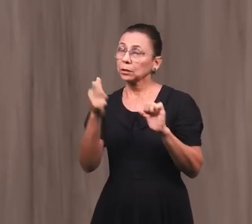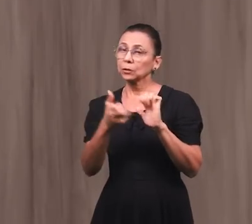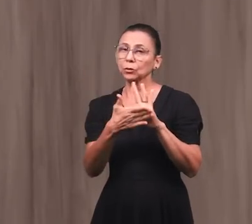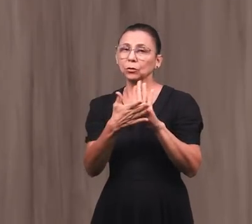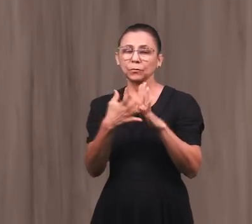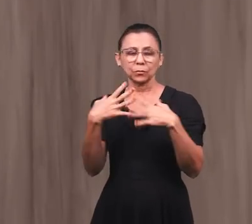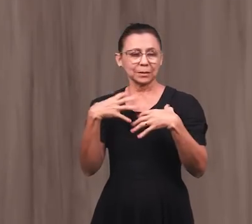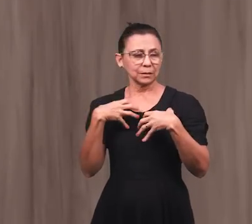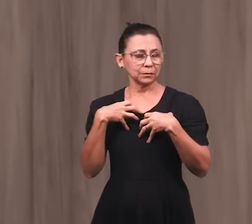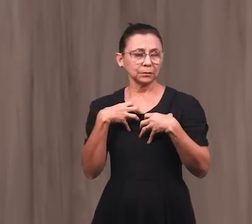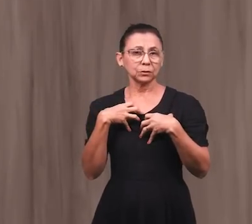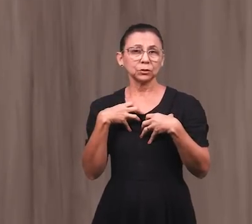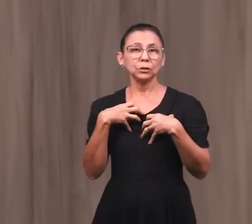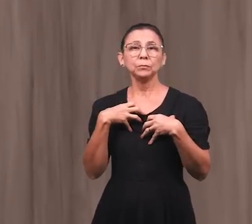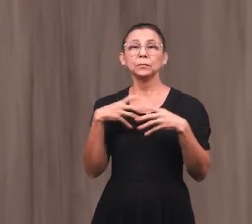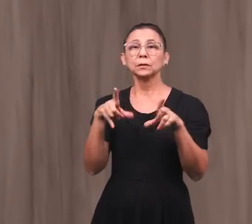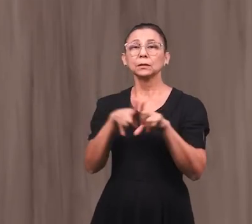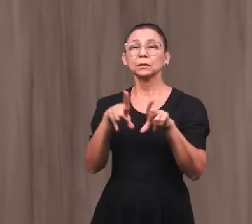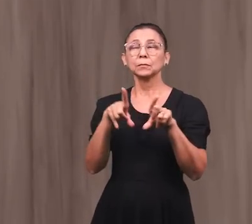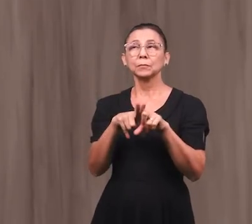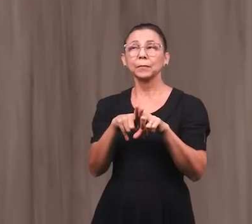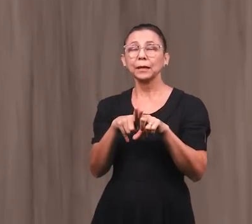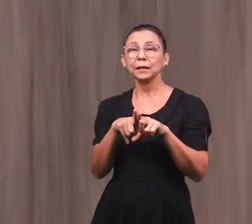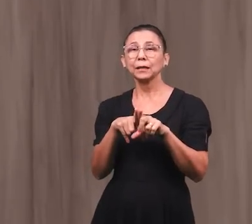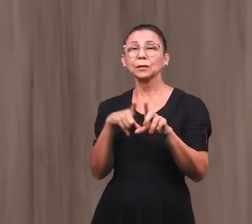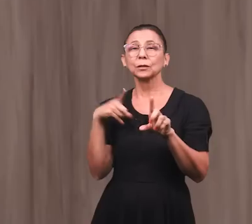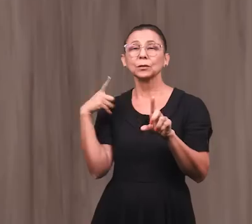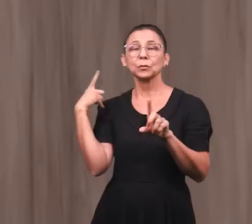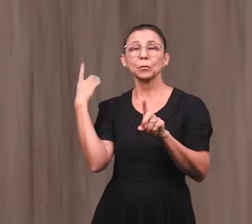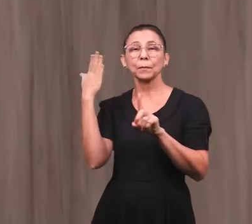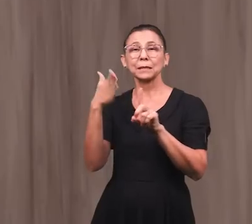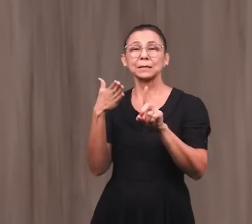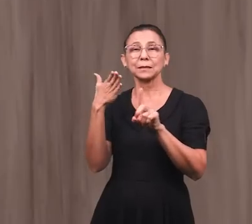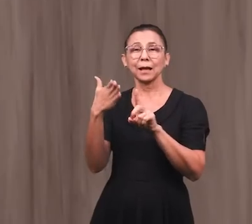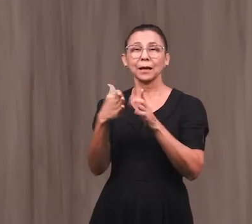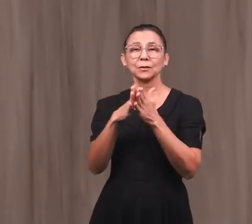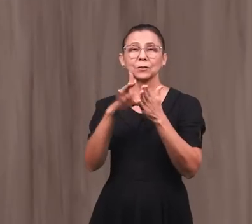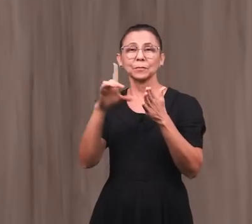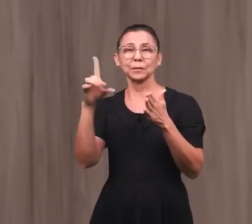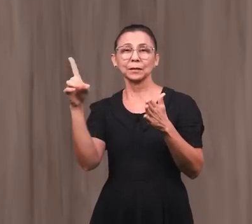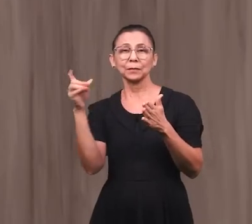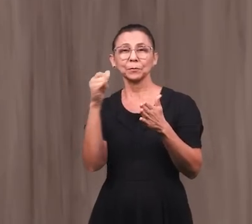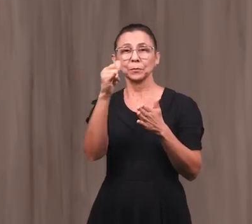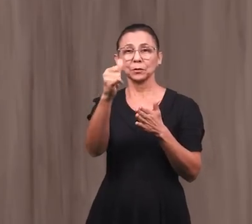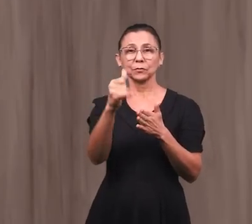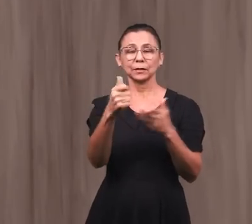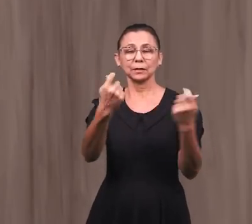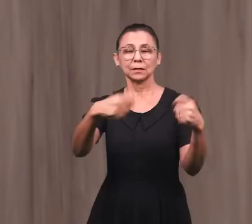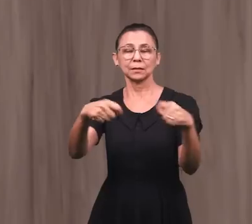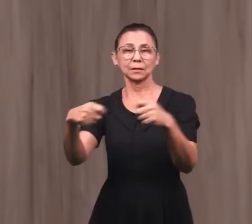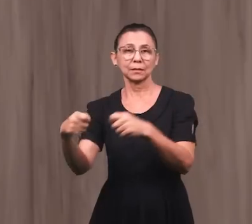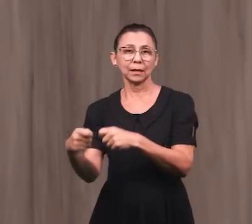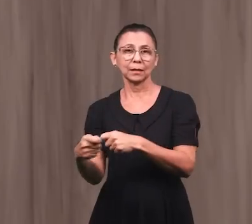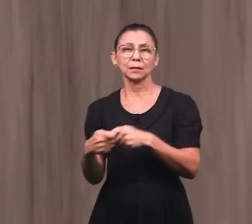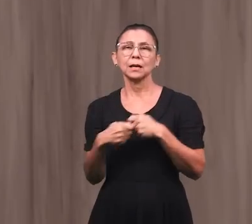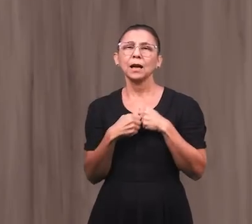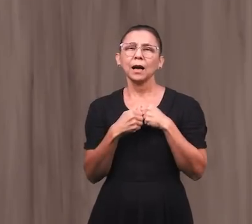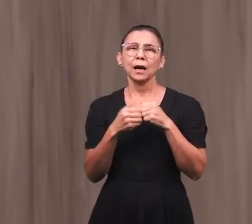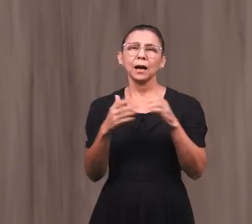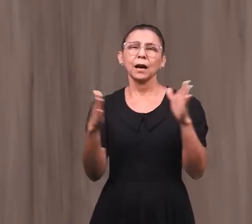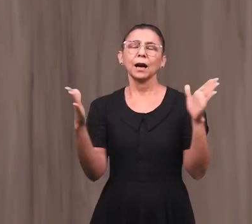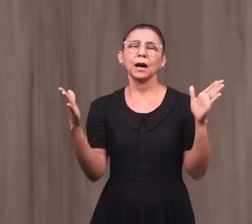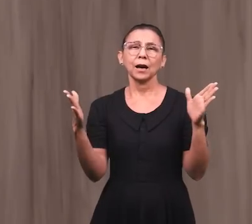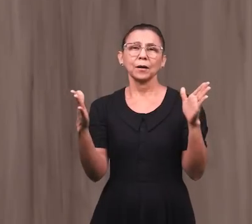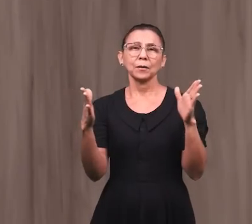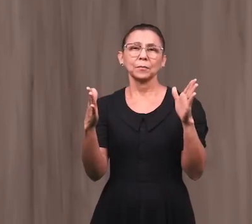falou, Tua palavra, Senhor, que possa vir de encontro a cada necessidade, abrindo, Senhor, portas, operando